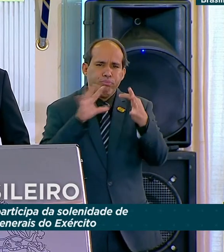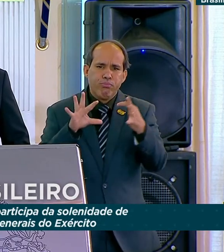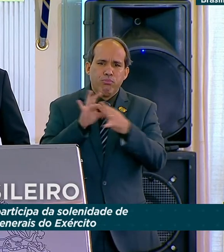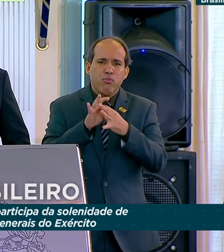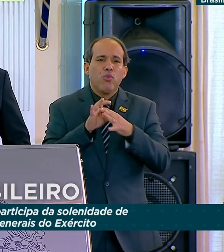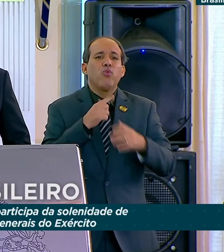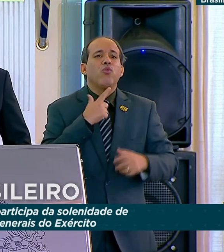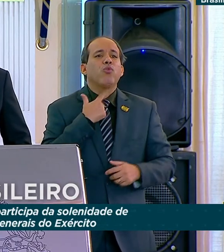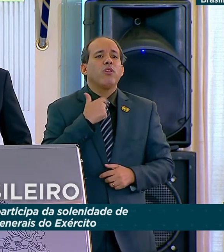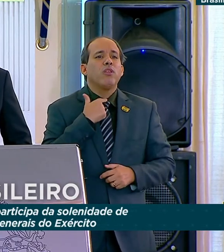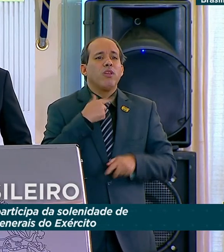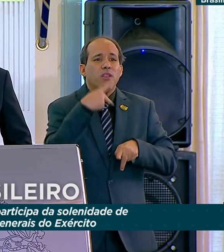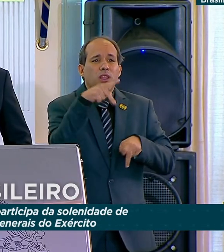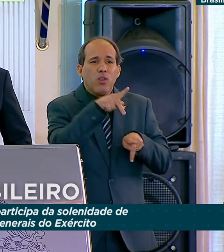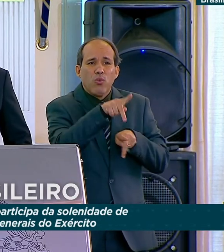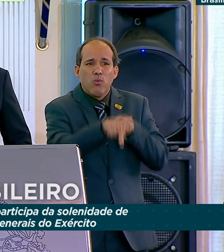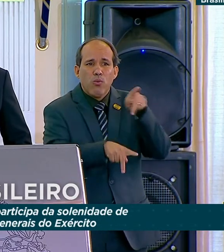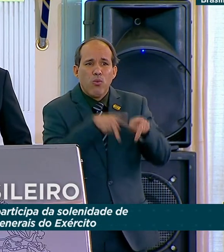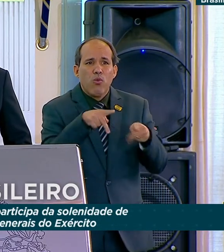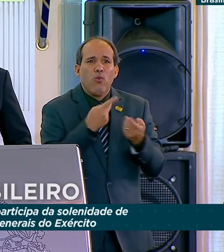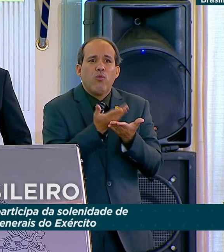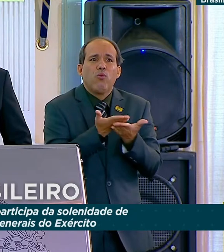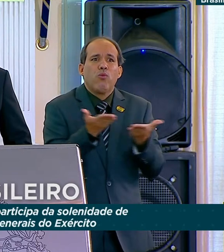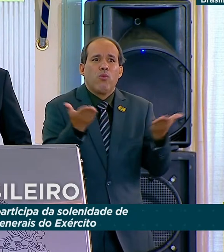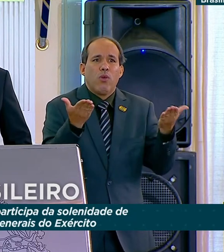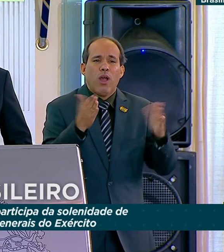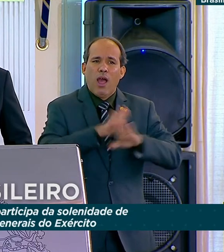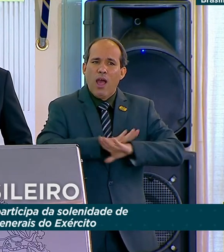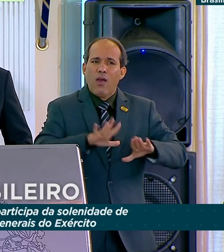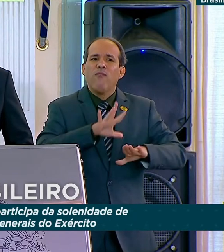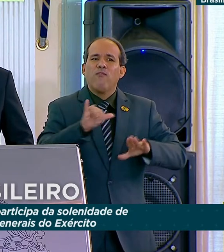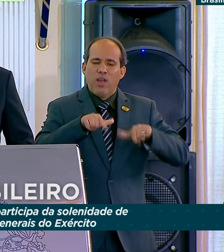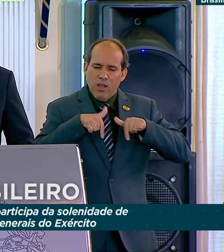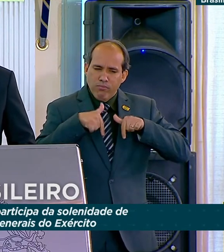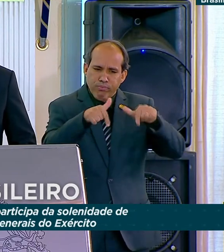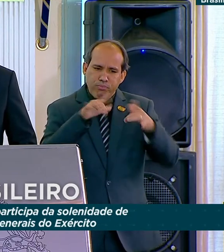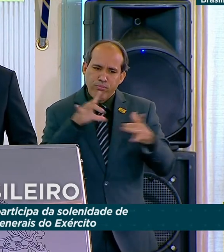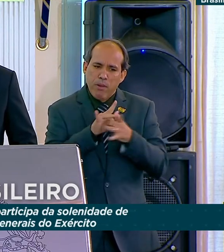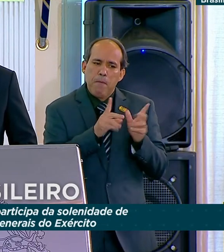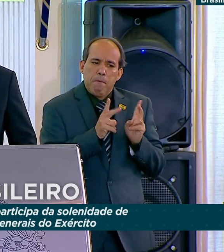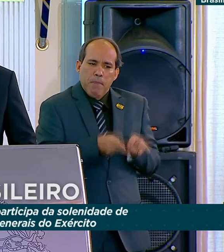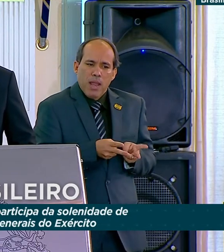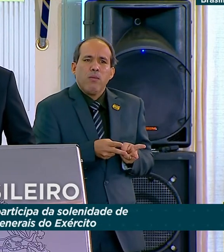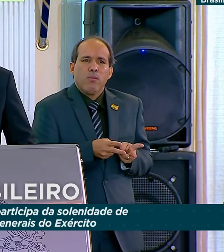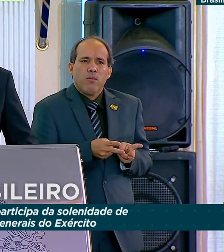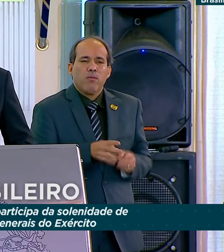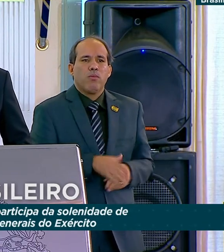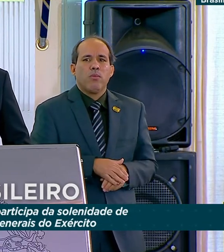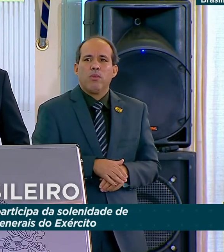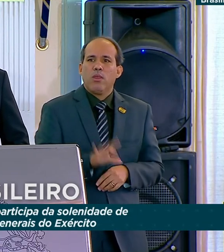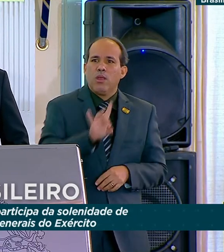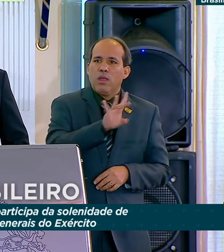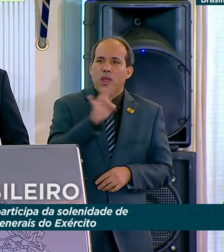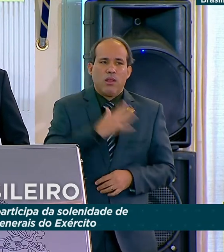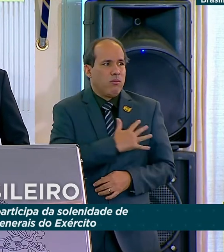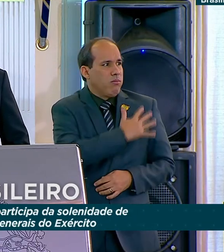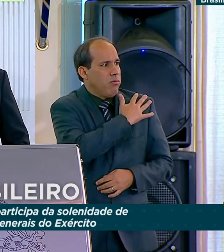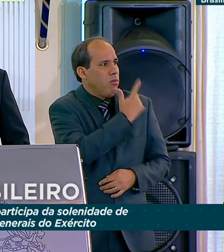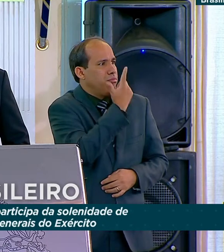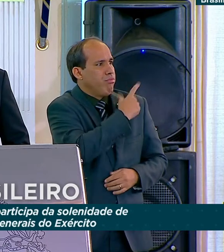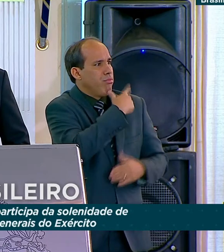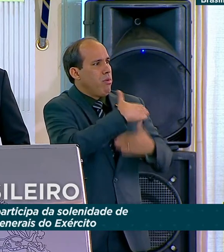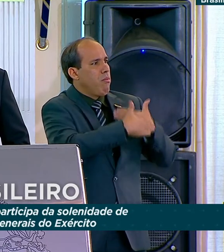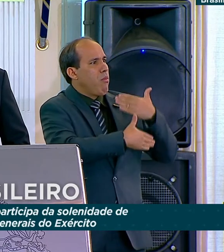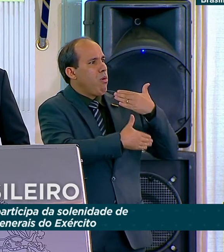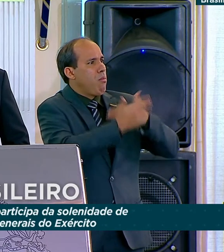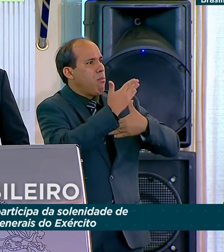da nossa população assim agiremos senhores oficiais recém-promovidos